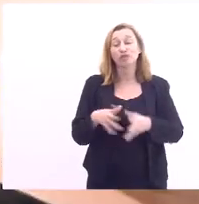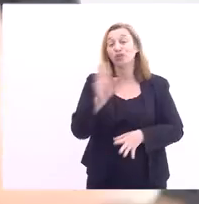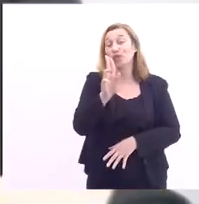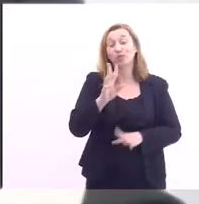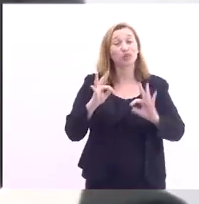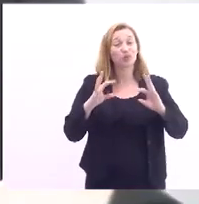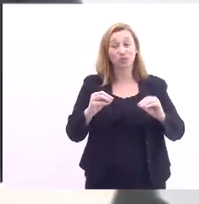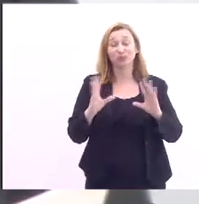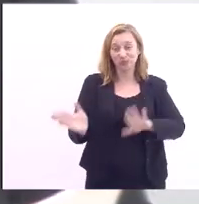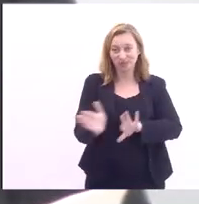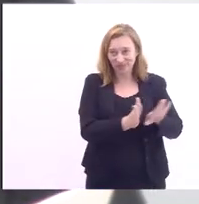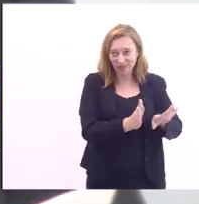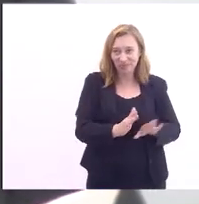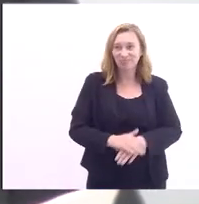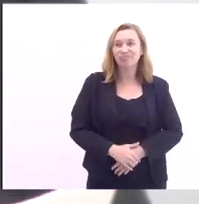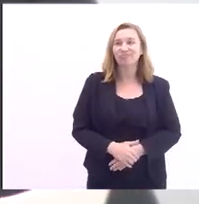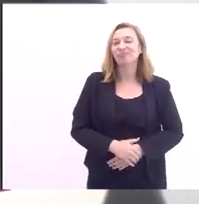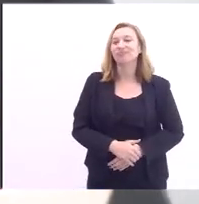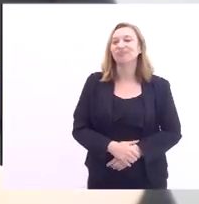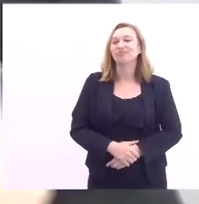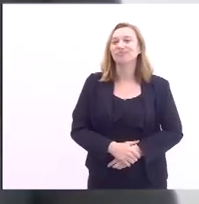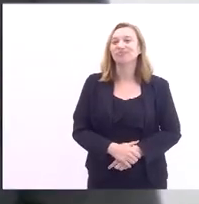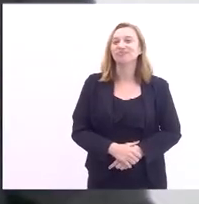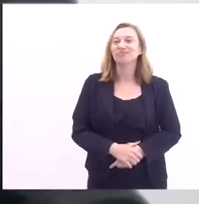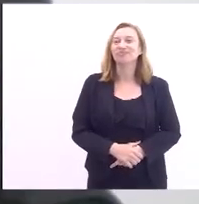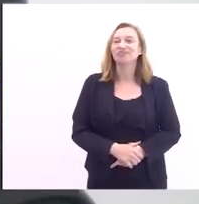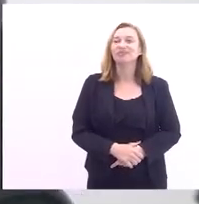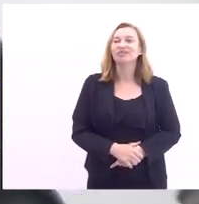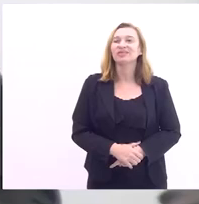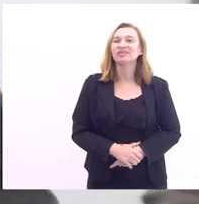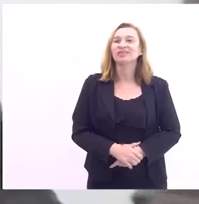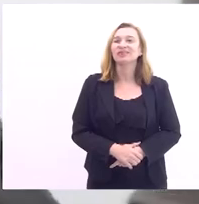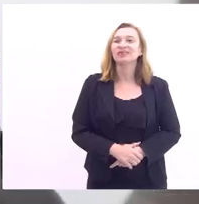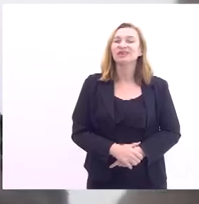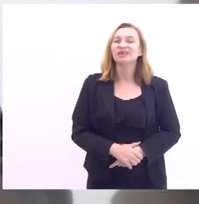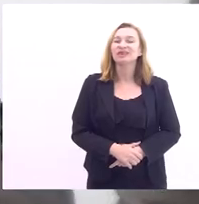todo. Mas vamos lá. Olha, olhei lá há 30 anos. Eu quero